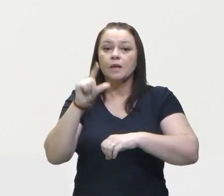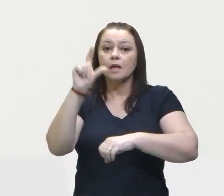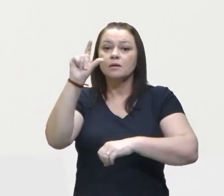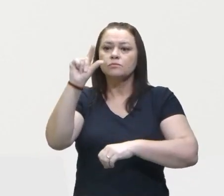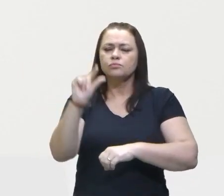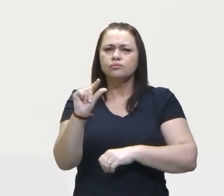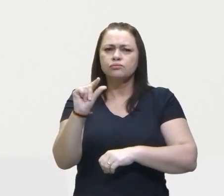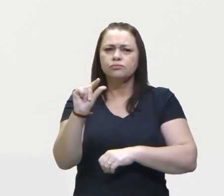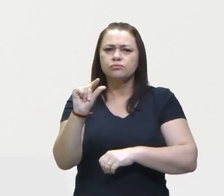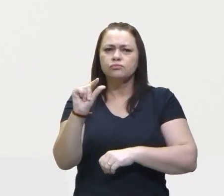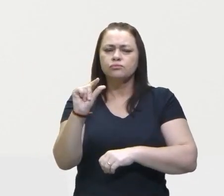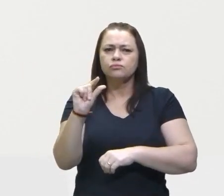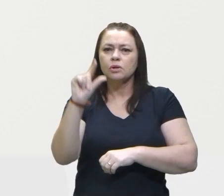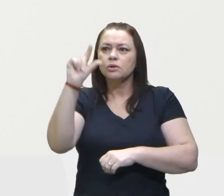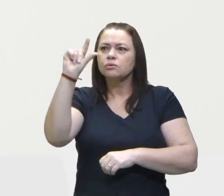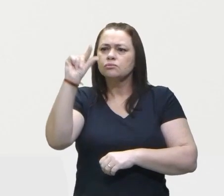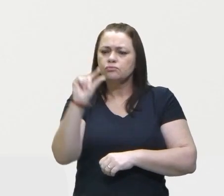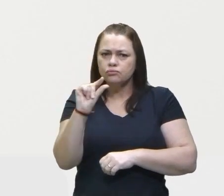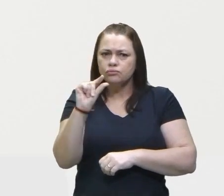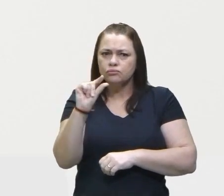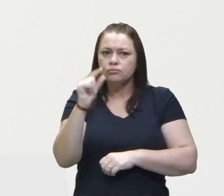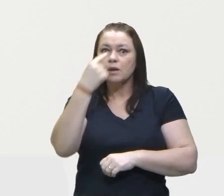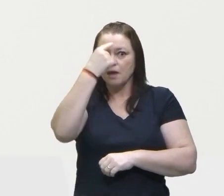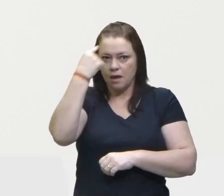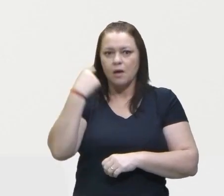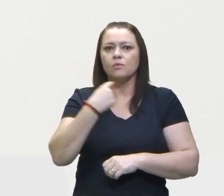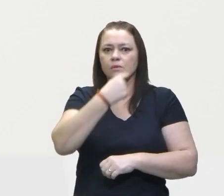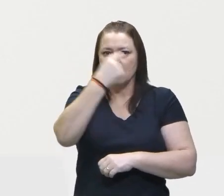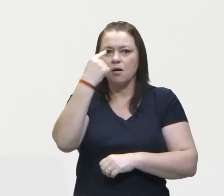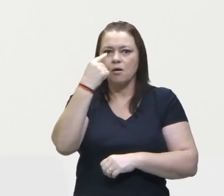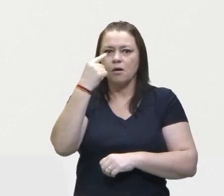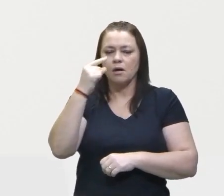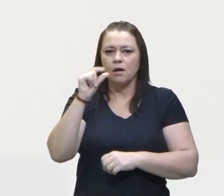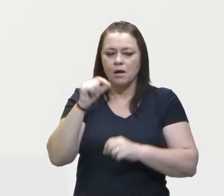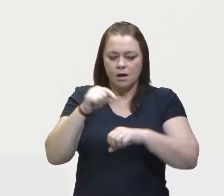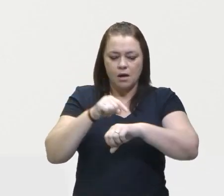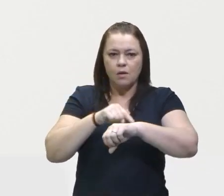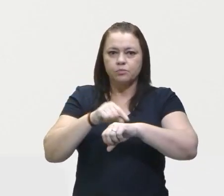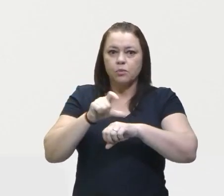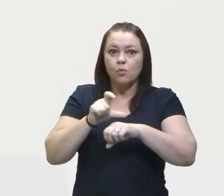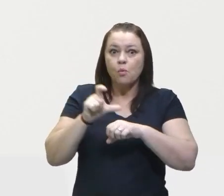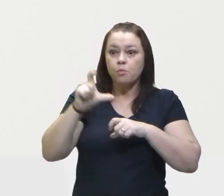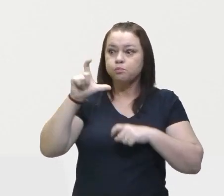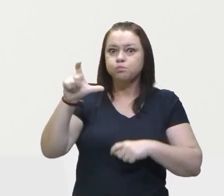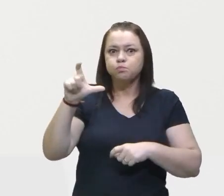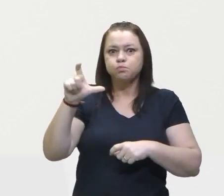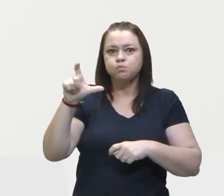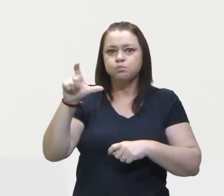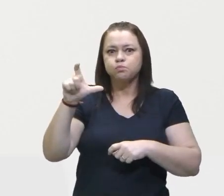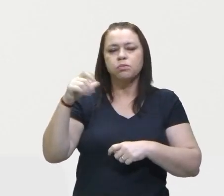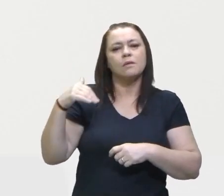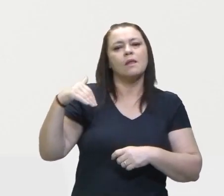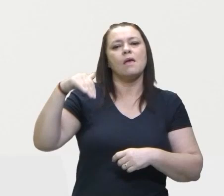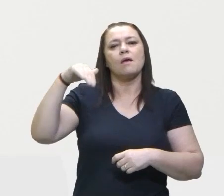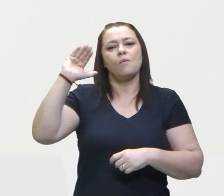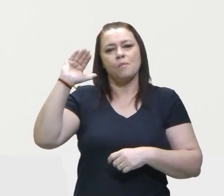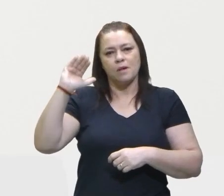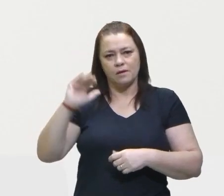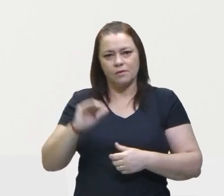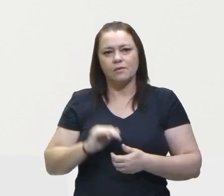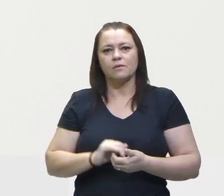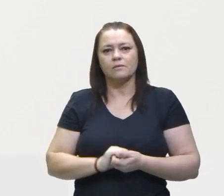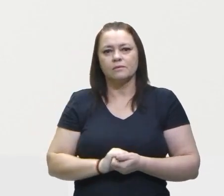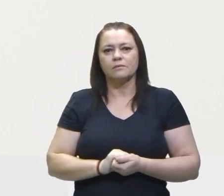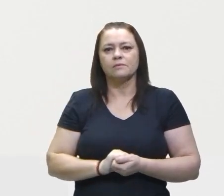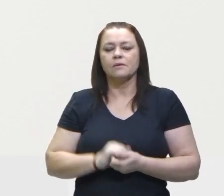menor. Olha aqui, ó, é o menor. E o ponteiro dos minutos é aquele maior, né? O da hora